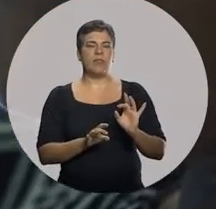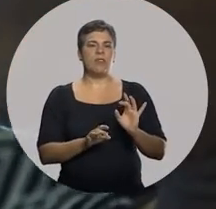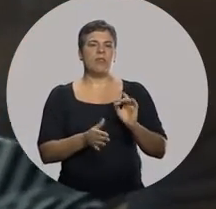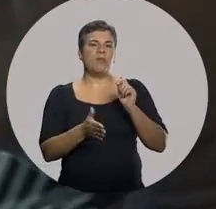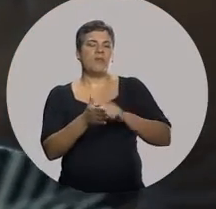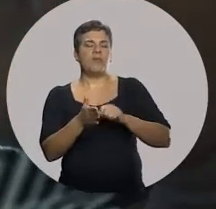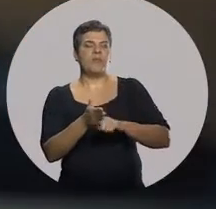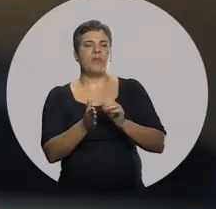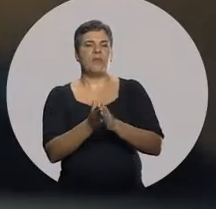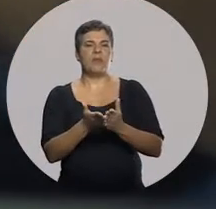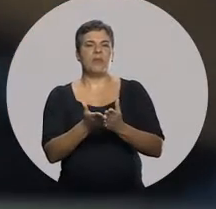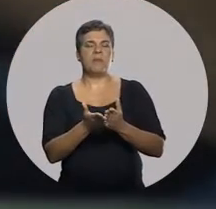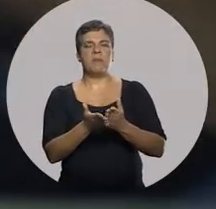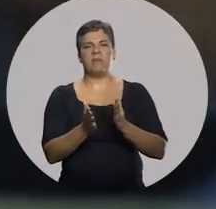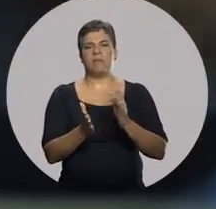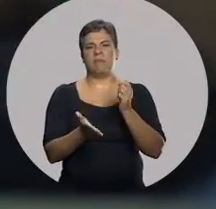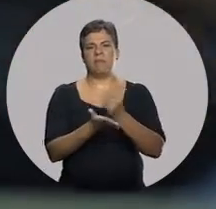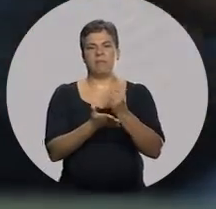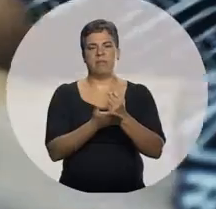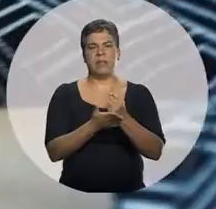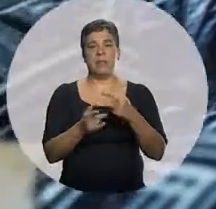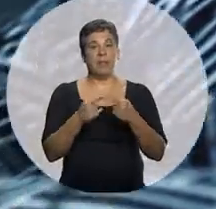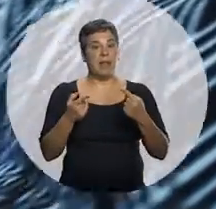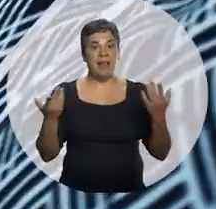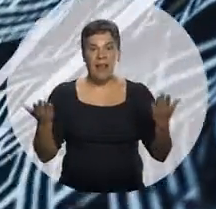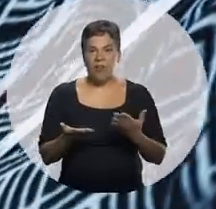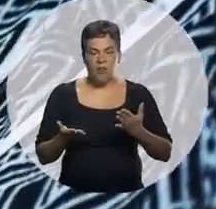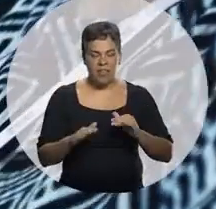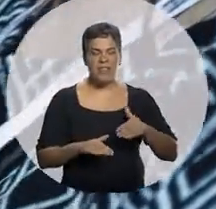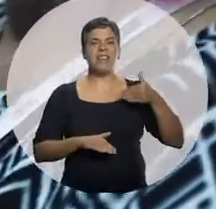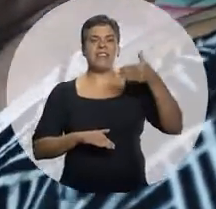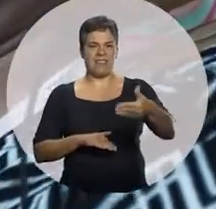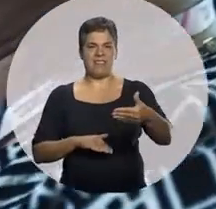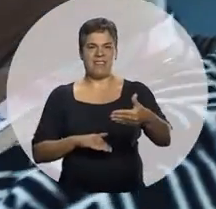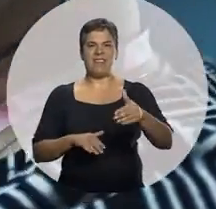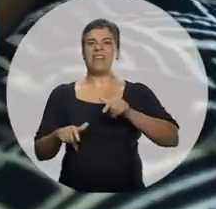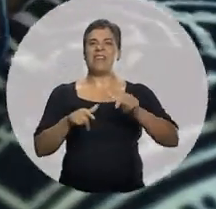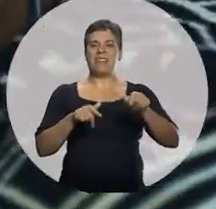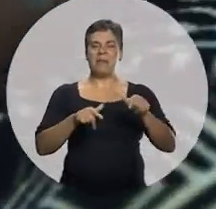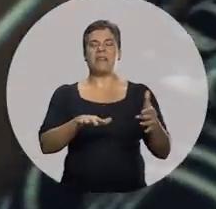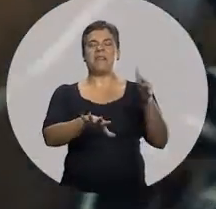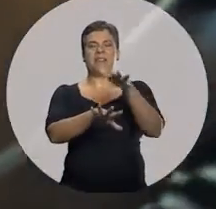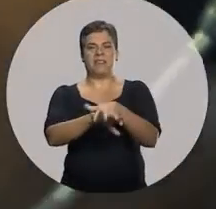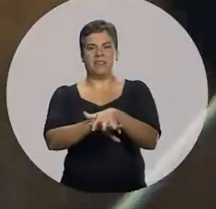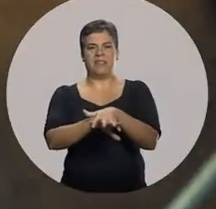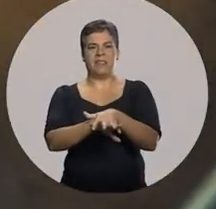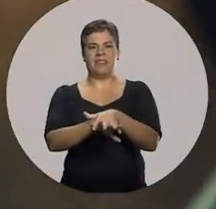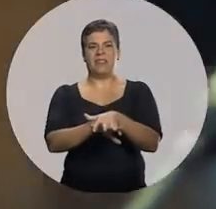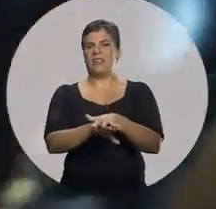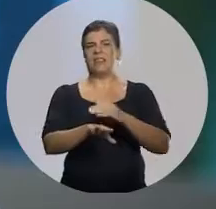na empregabilidade, no sentido de contratação. A gente agora tem que dar o passo adicional, que é trabalhar pela